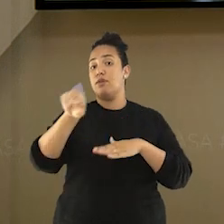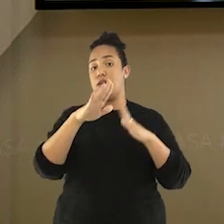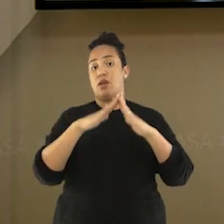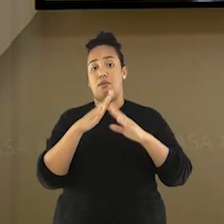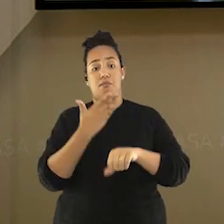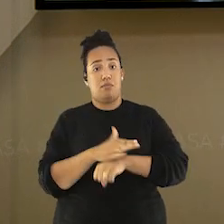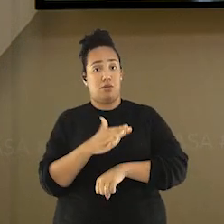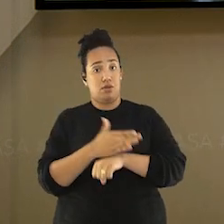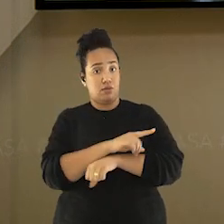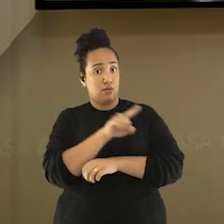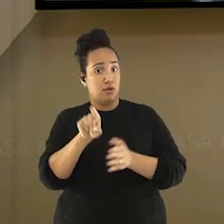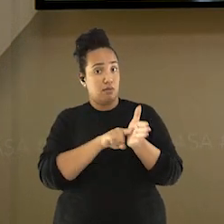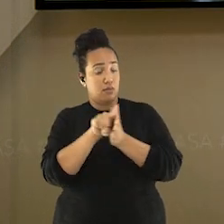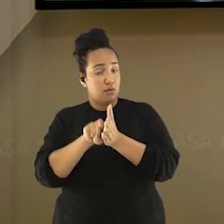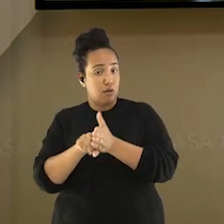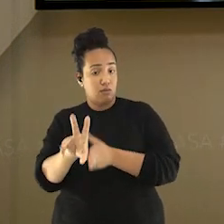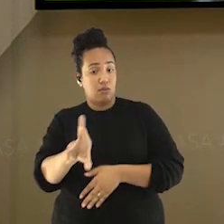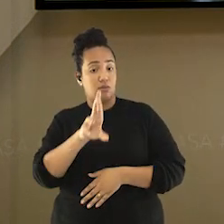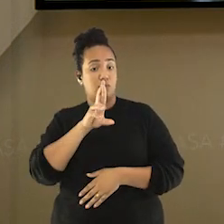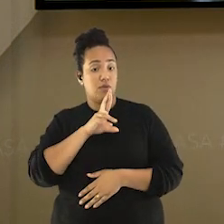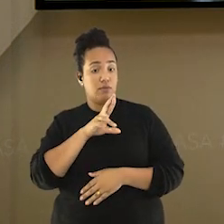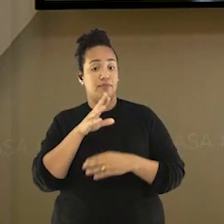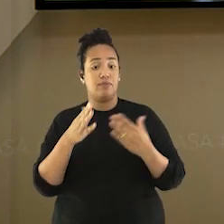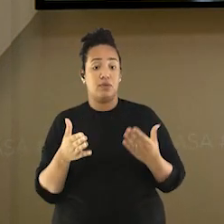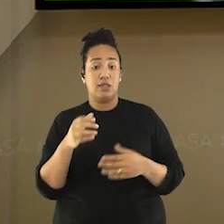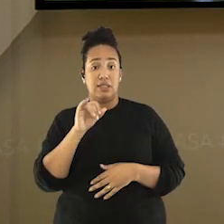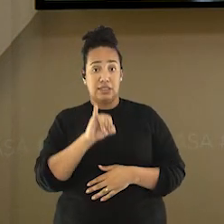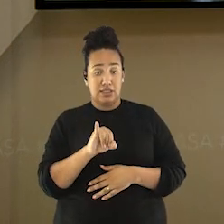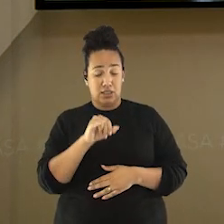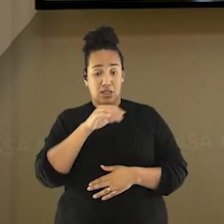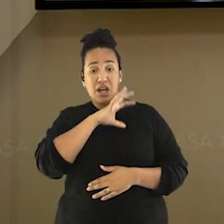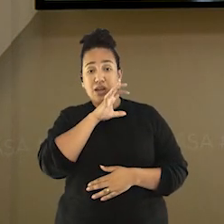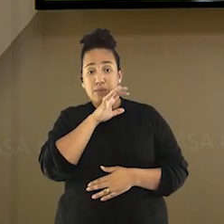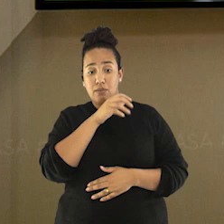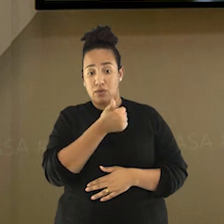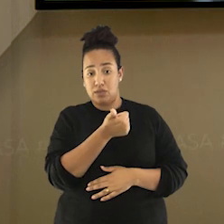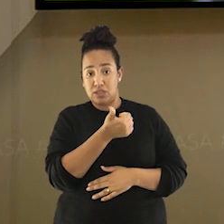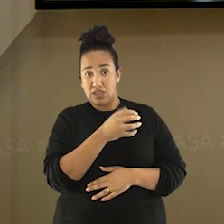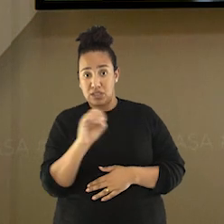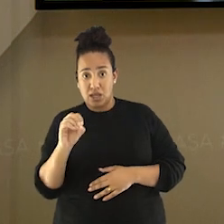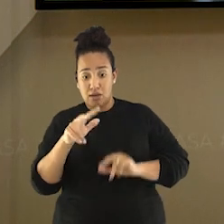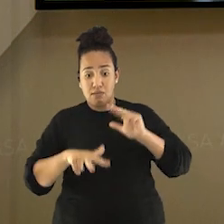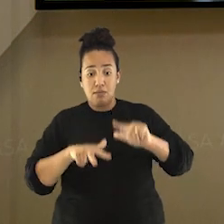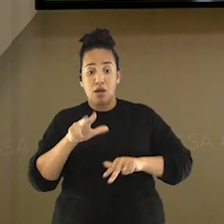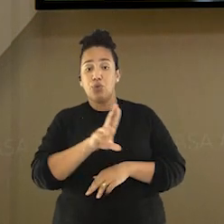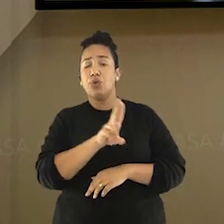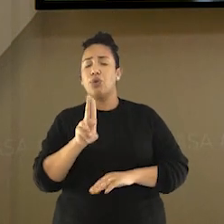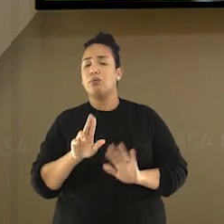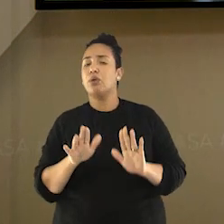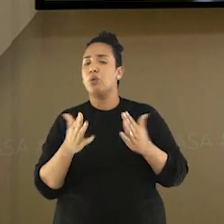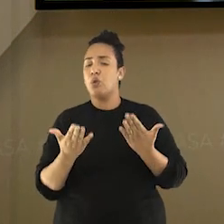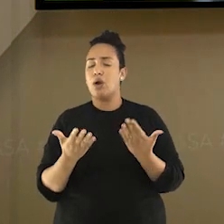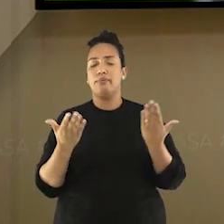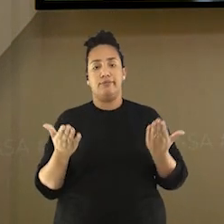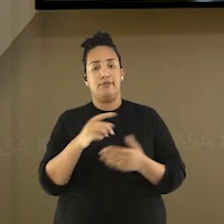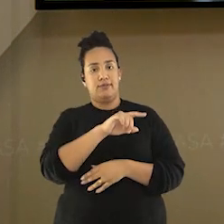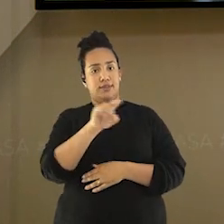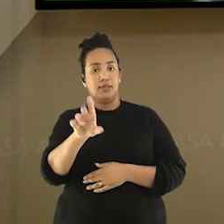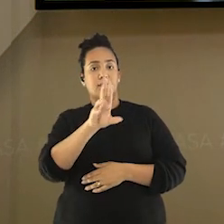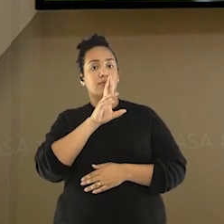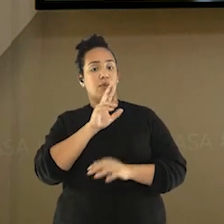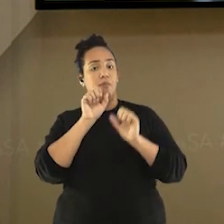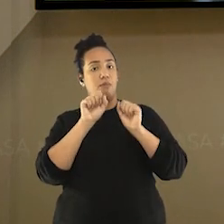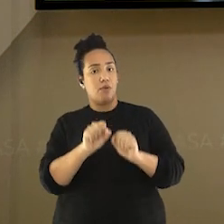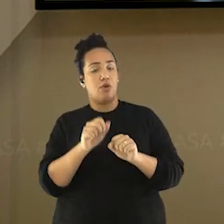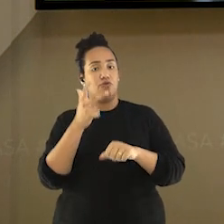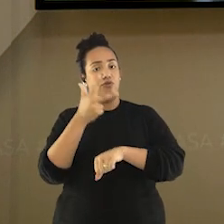pesquise e nos responda. Como é chamado o artrópode que possui 100 patas? Você pode responder essa pergunta enviando uma foto ou vídeo